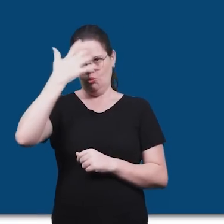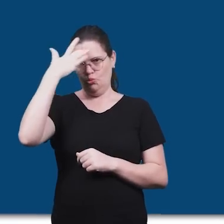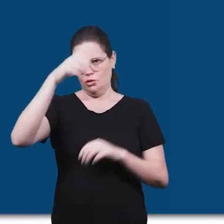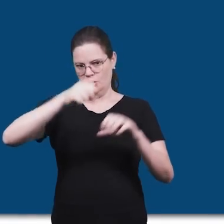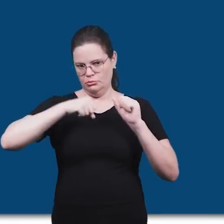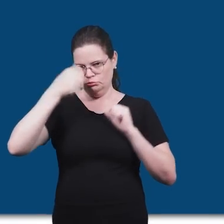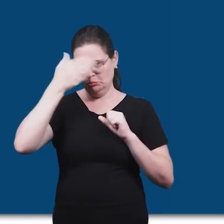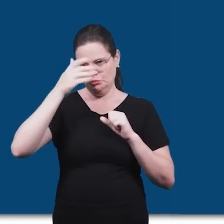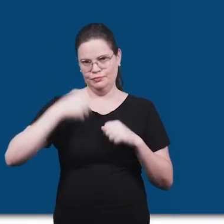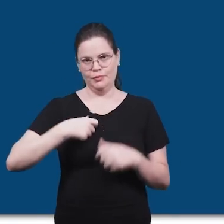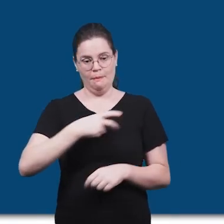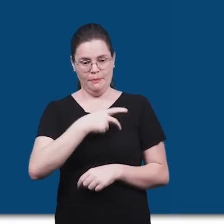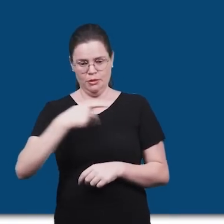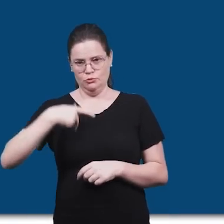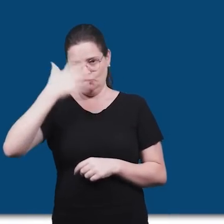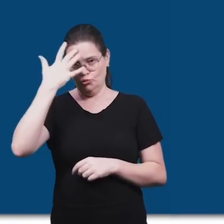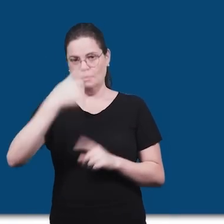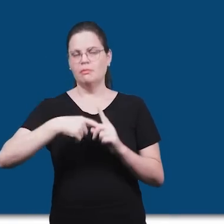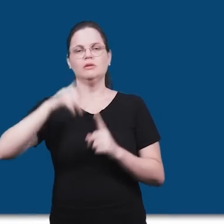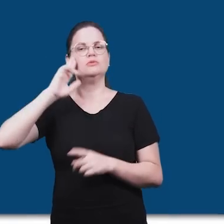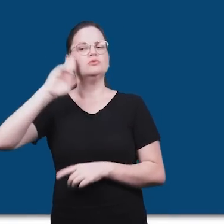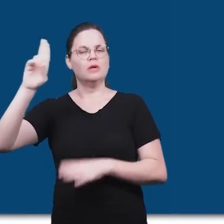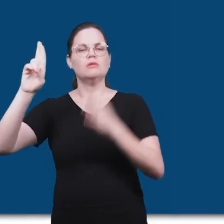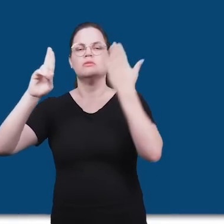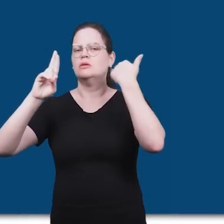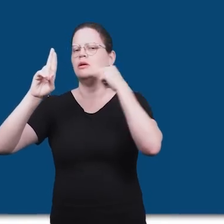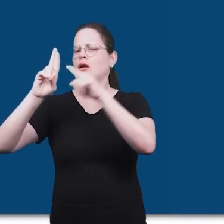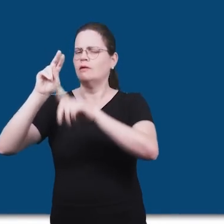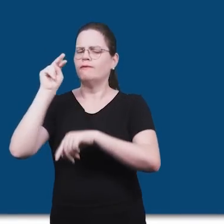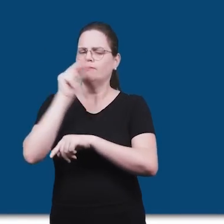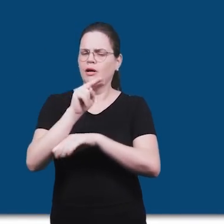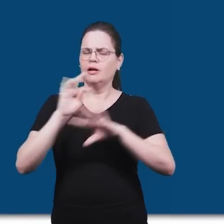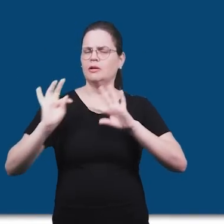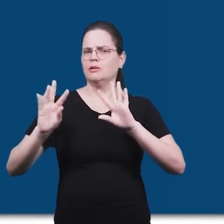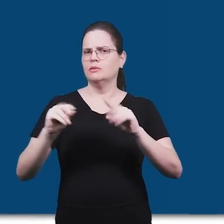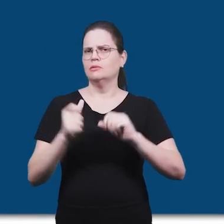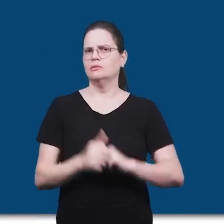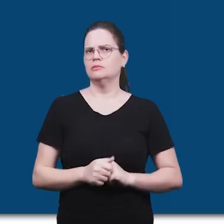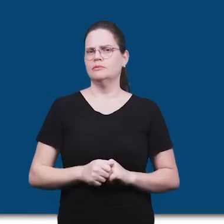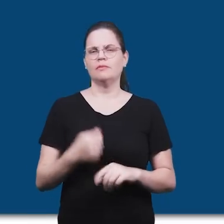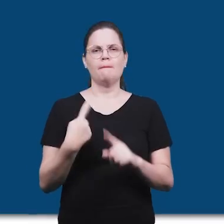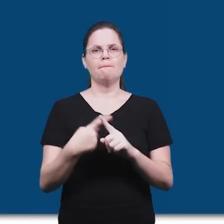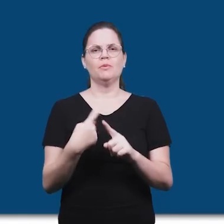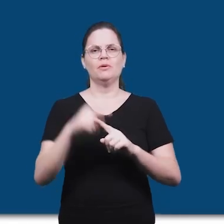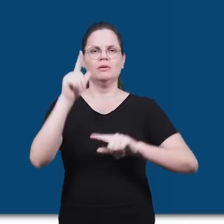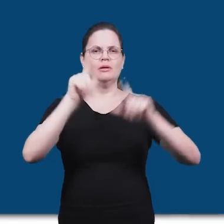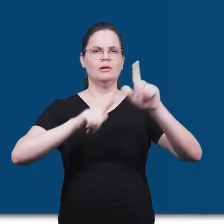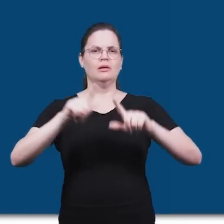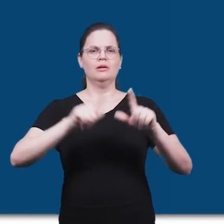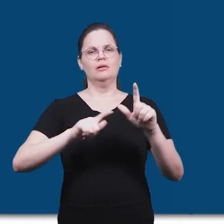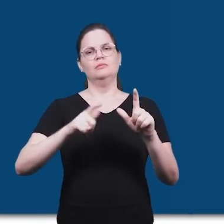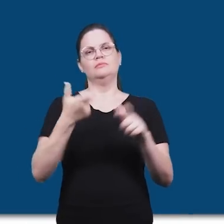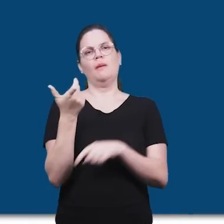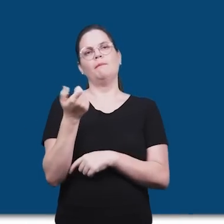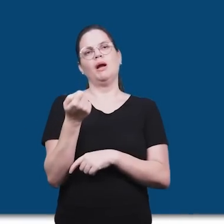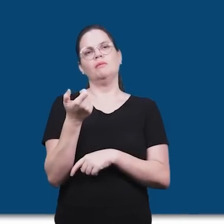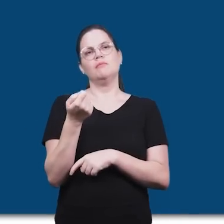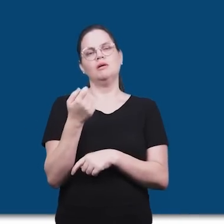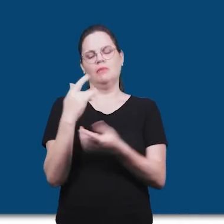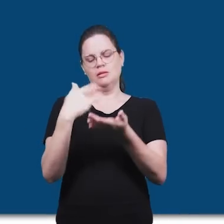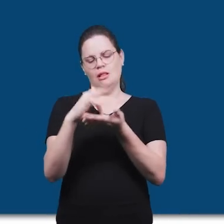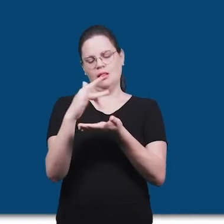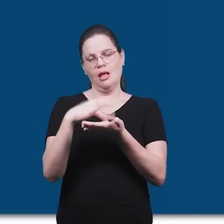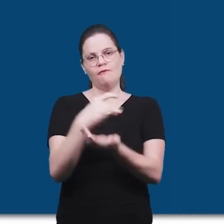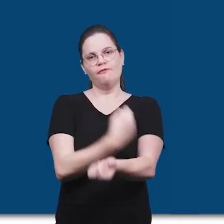não sabe, o pastor não sabe, mas o Senhor sabe. E por que as telas viciam? Por que o celular